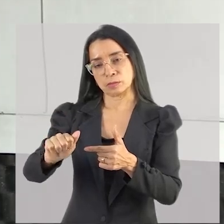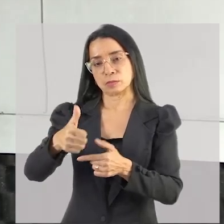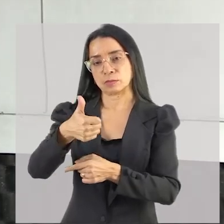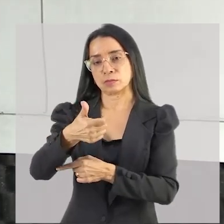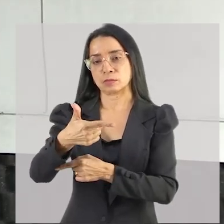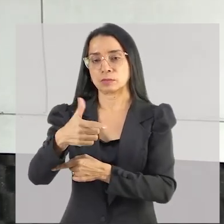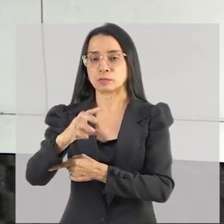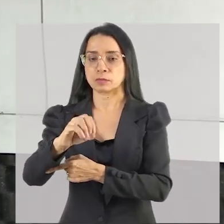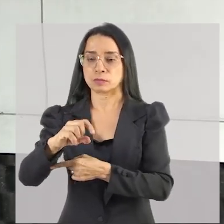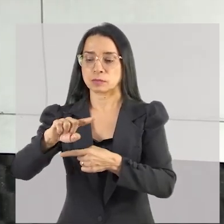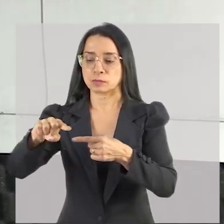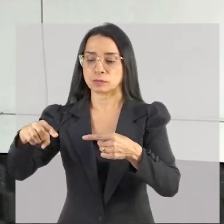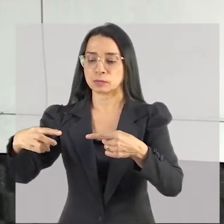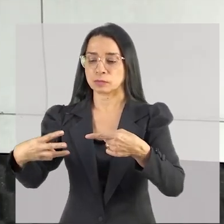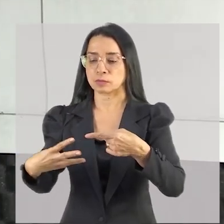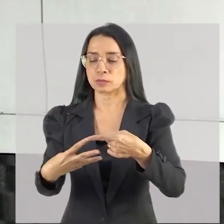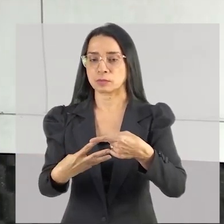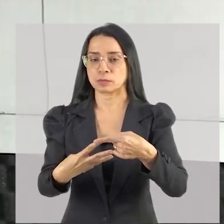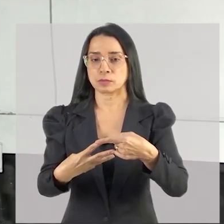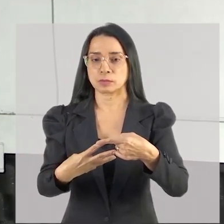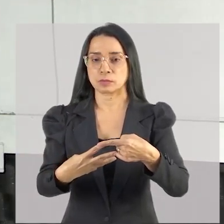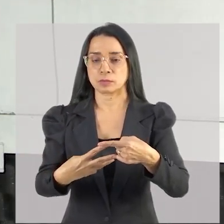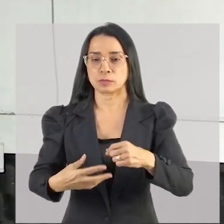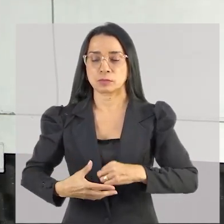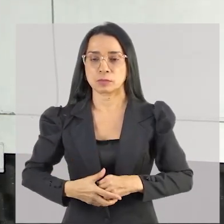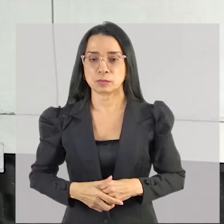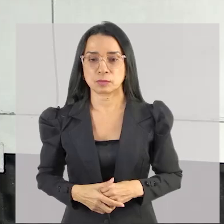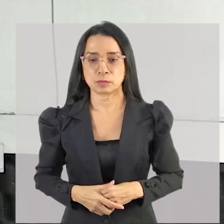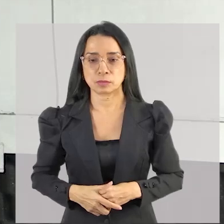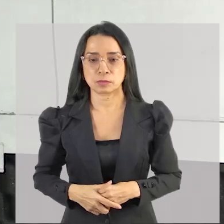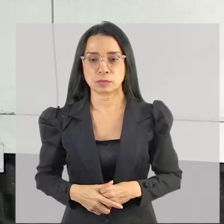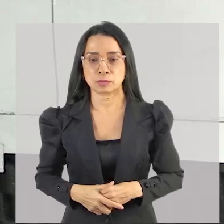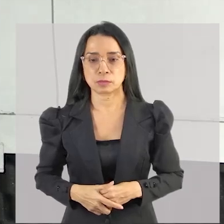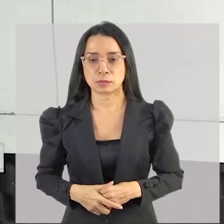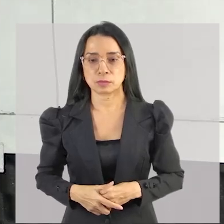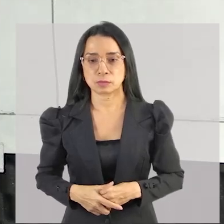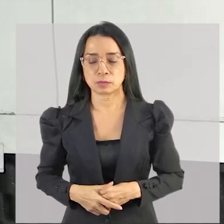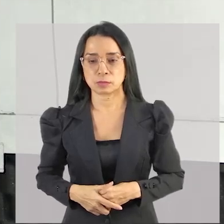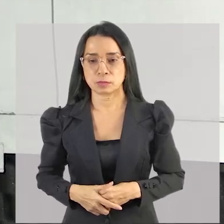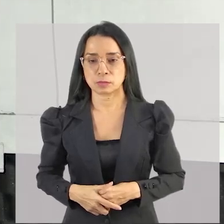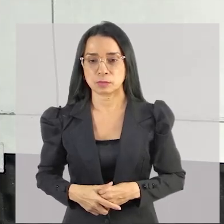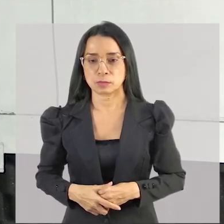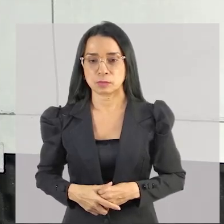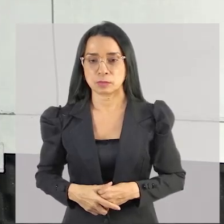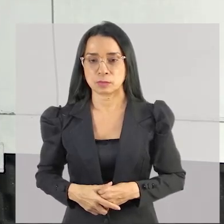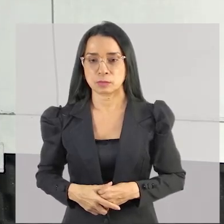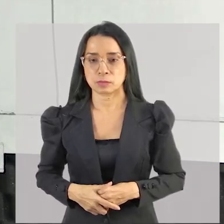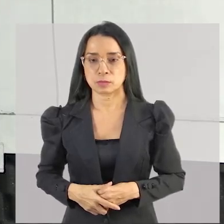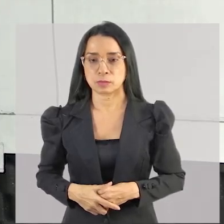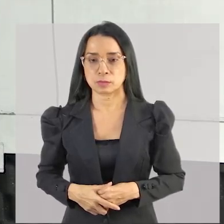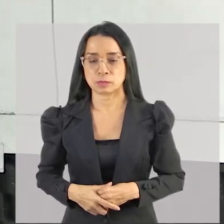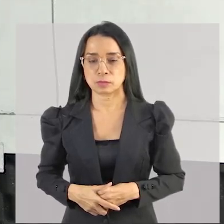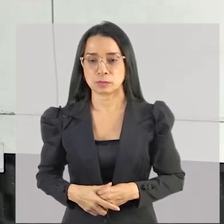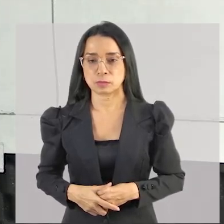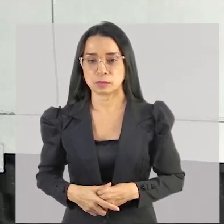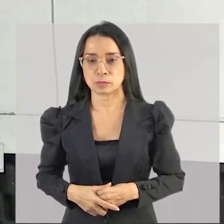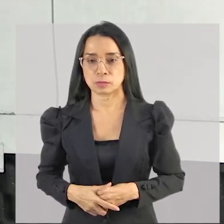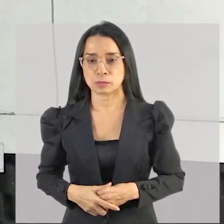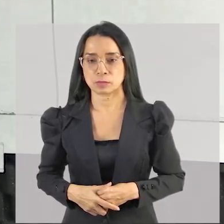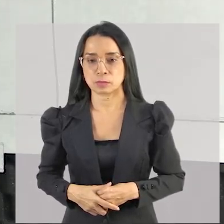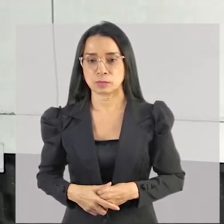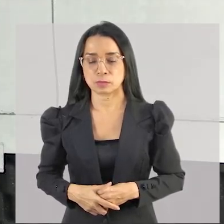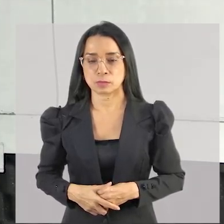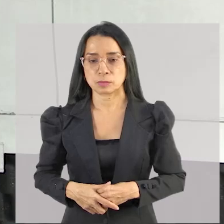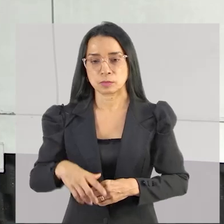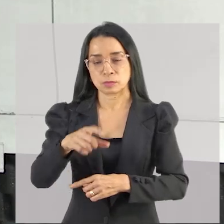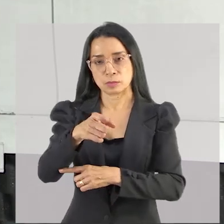3. Então, vai ficar 4 vezes 120 para 3. Vai dar quanto? 40. Logo,